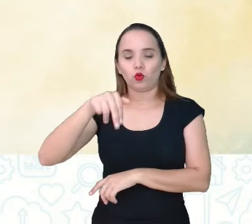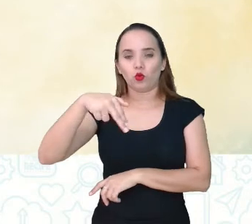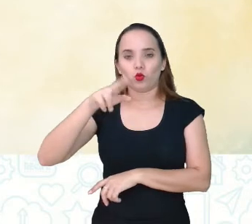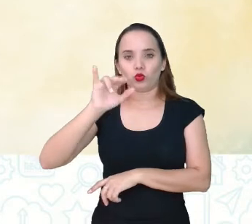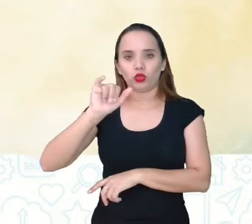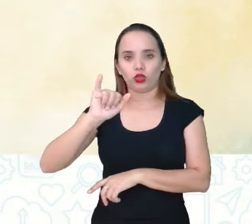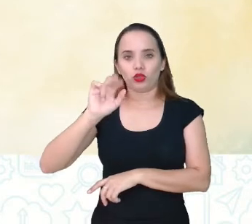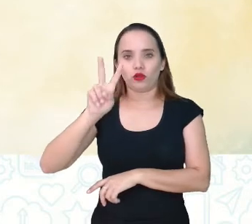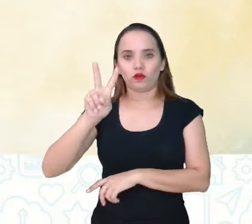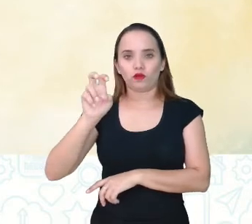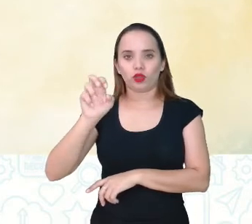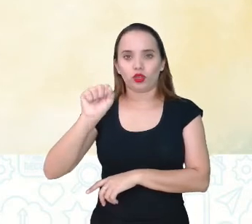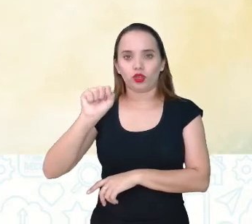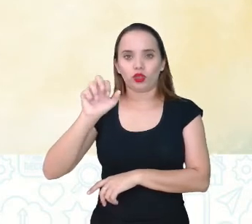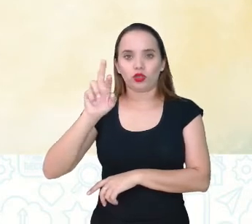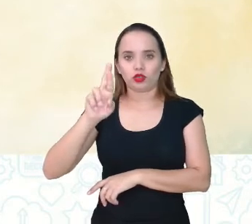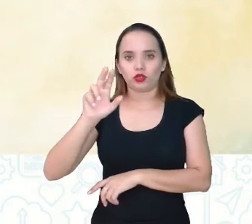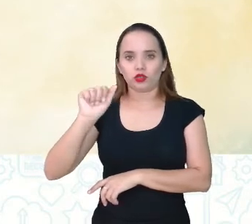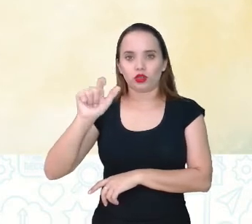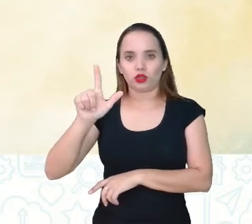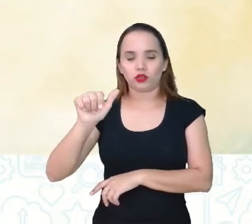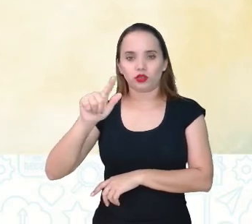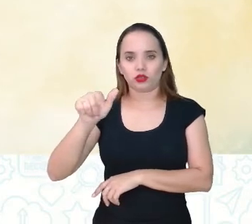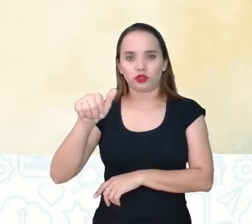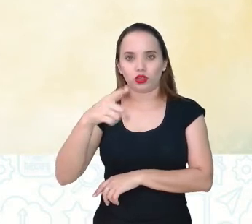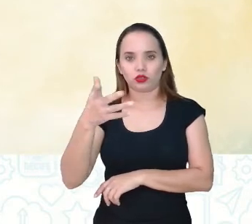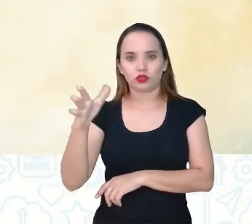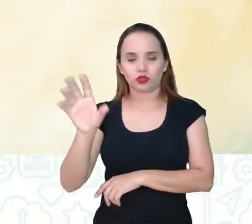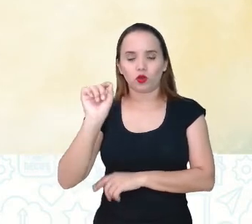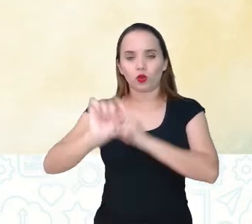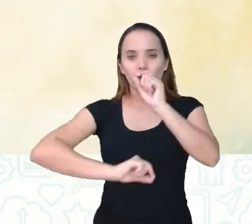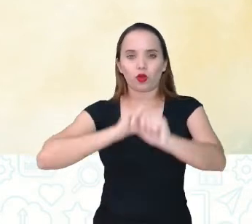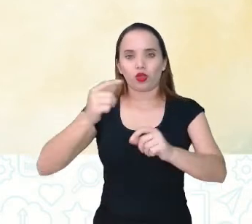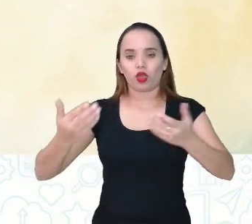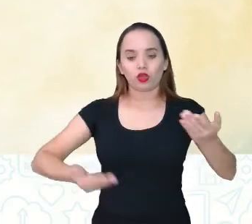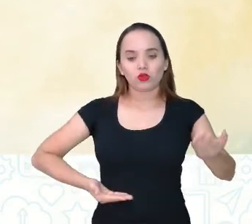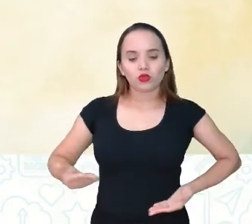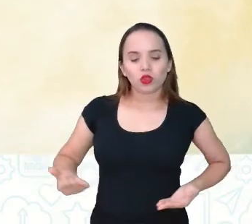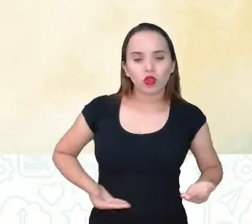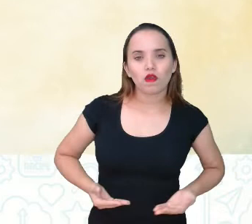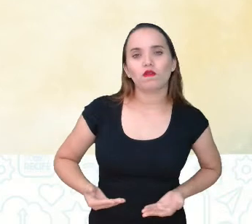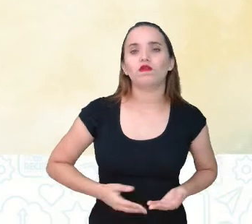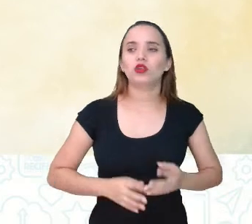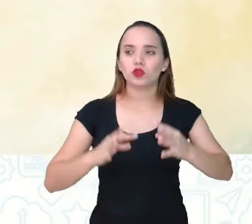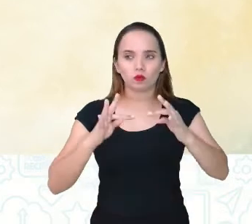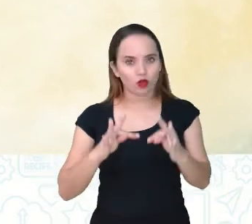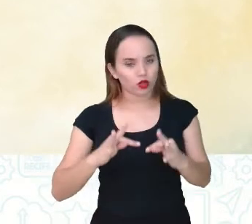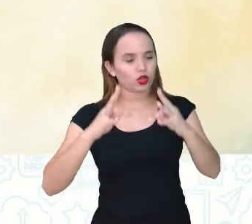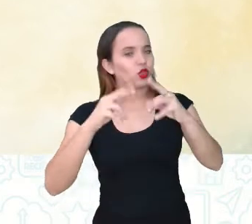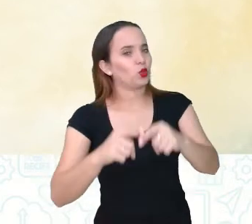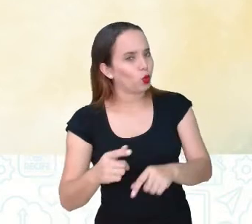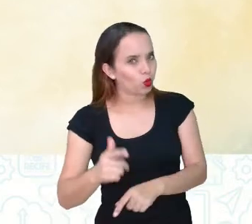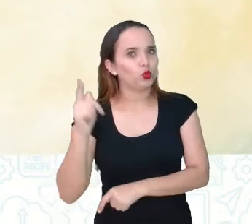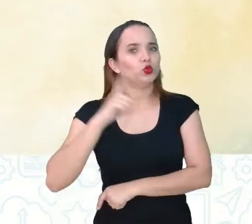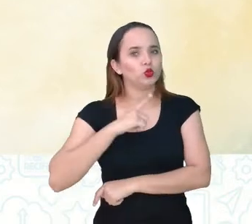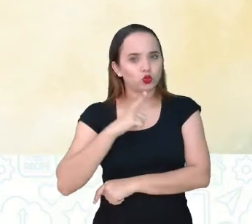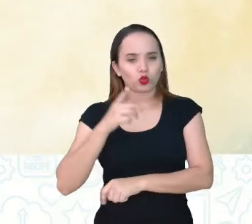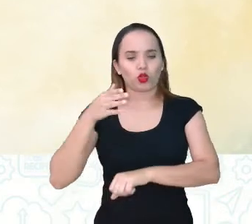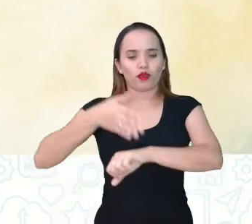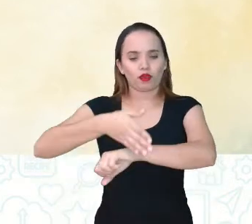coloca esse serviço, né, de uma forma mais igualitária, onde possa todos e todas ter acesso, né,